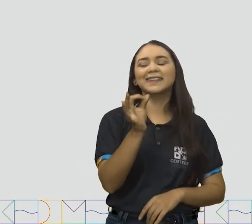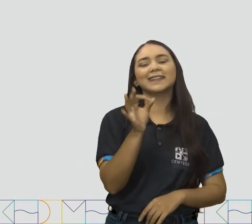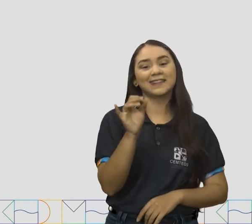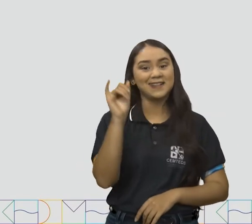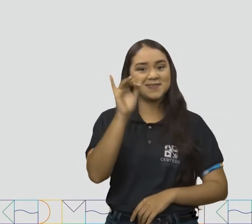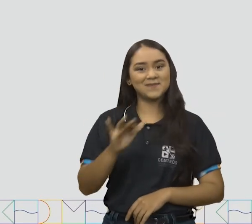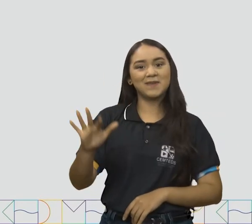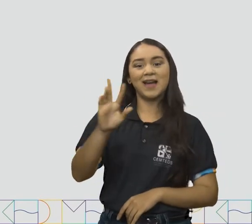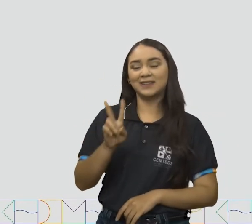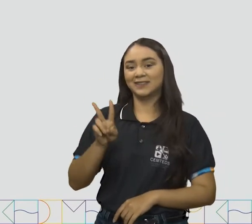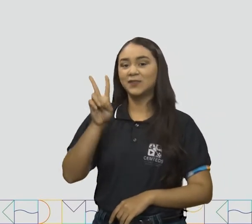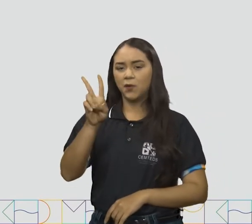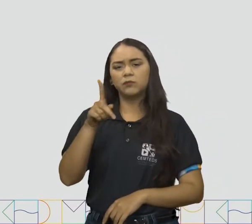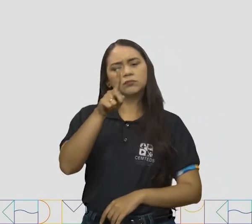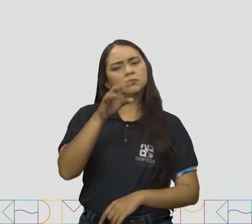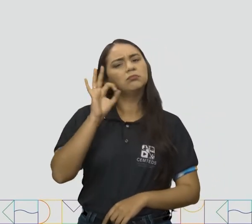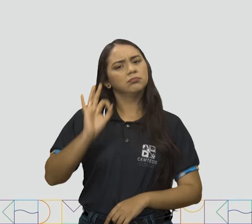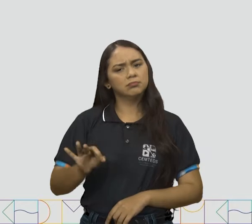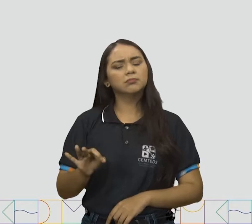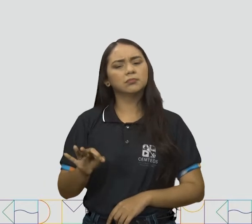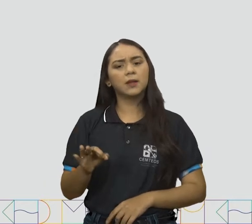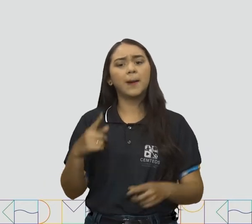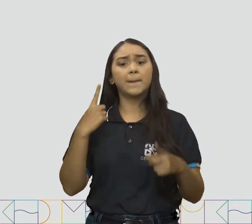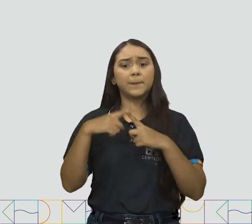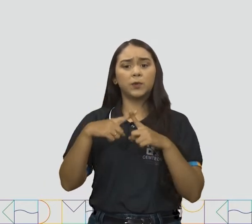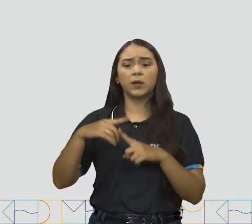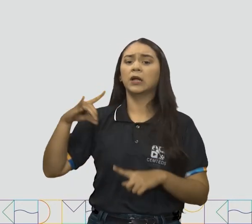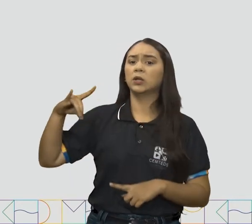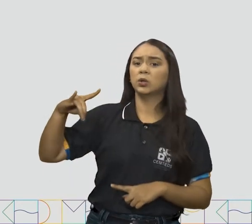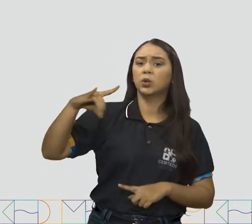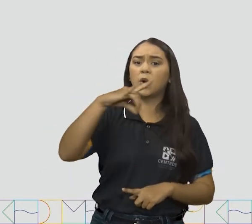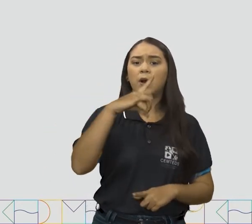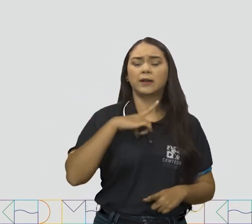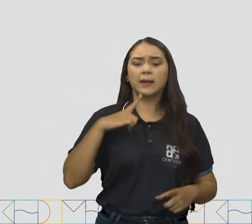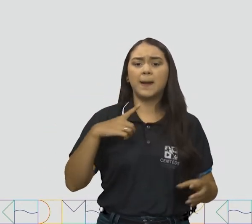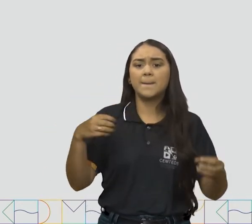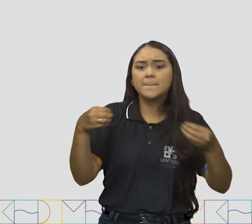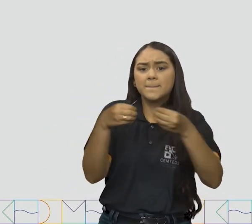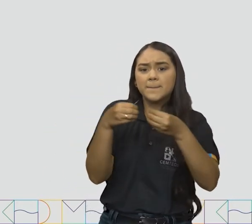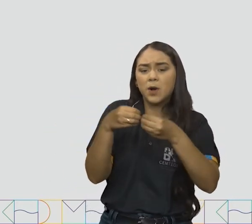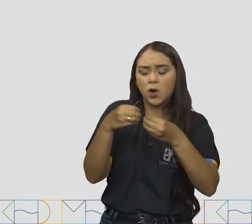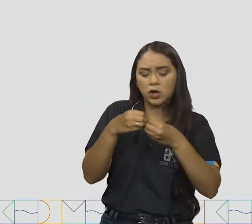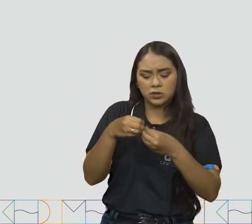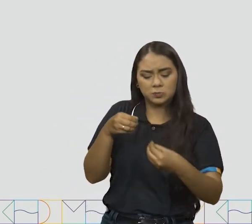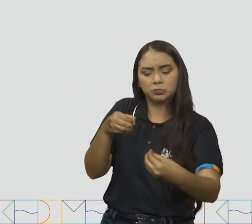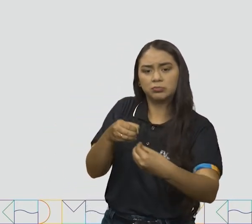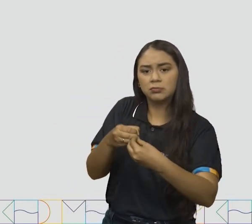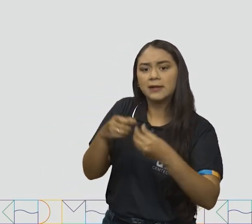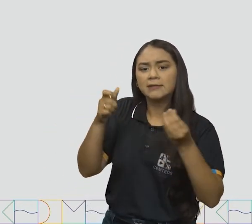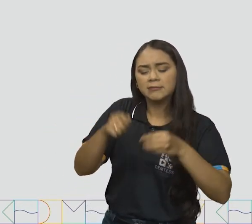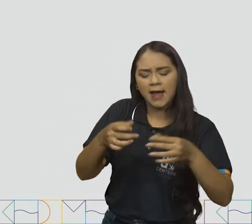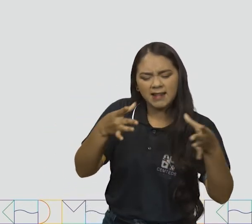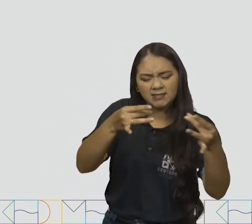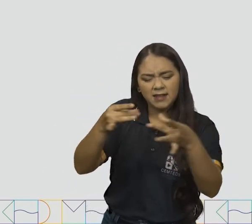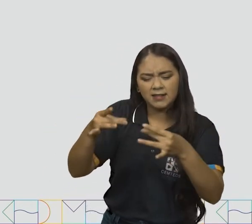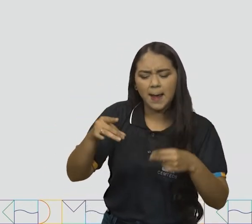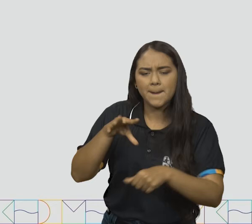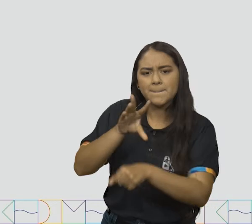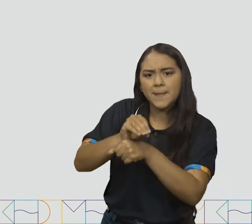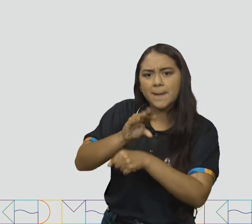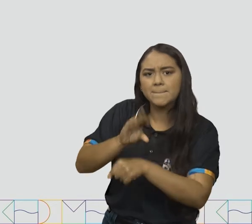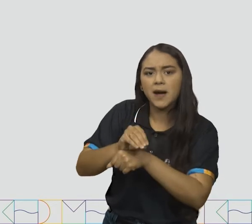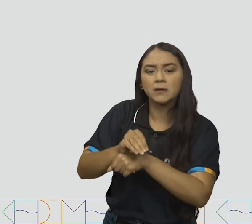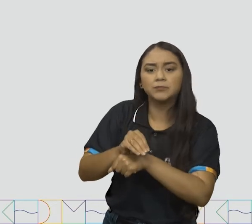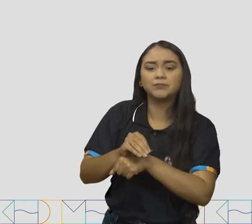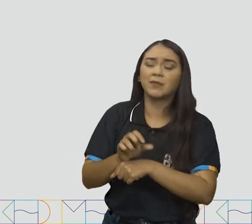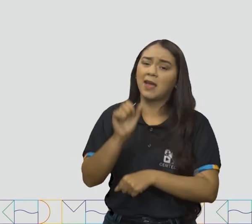isso mesmo, imagem 2, você acertou, pois um drone está mais próximo do solo, permitindo visualizar mais detalhes das pessoas